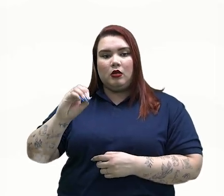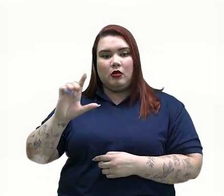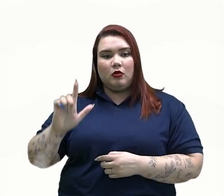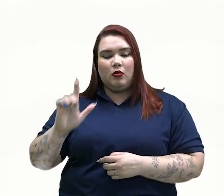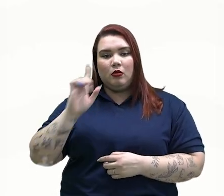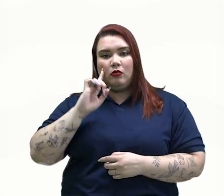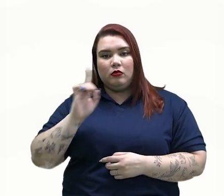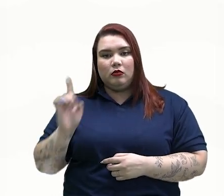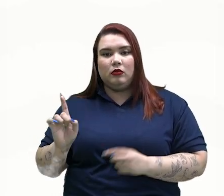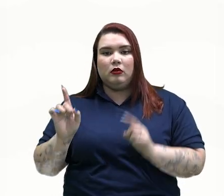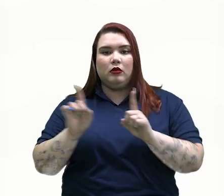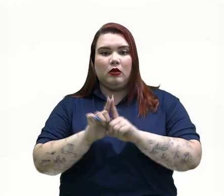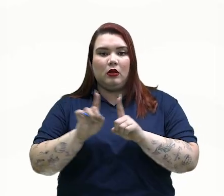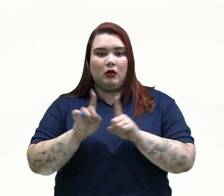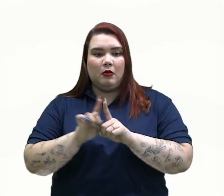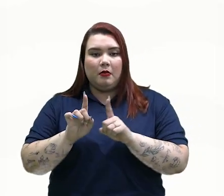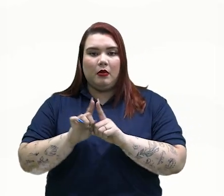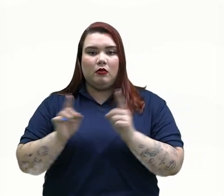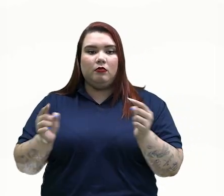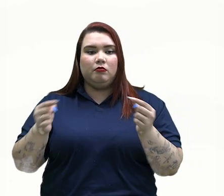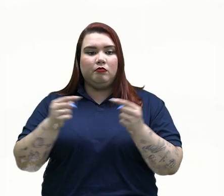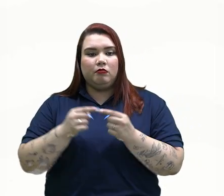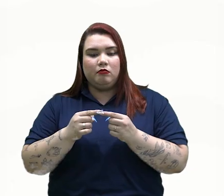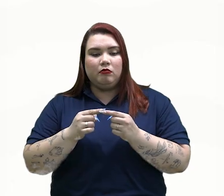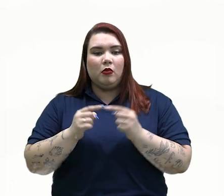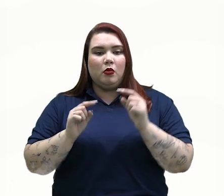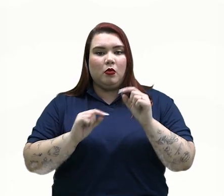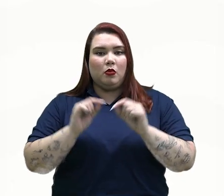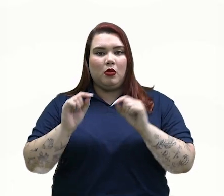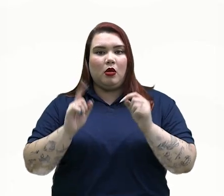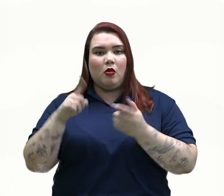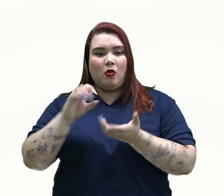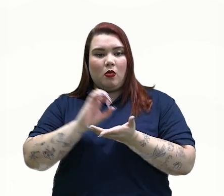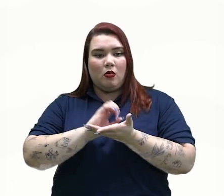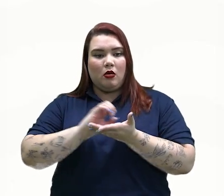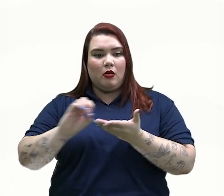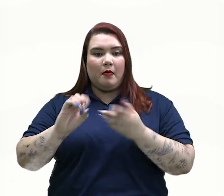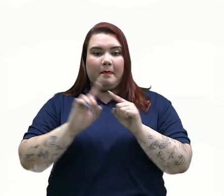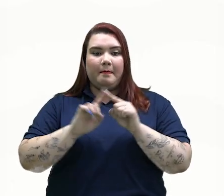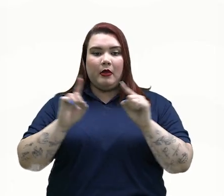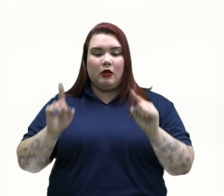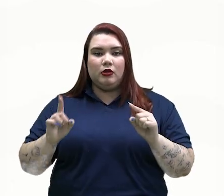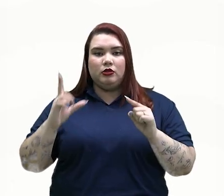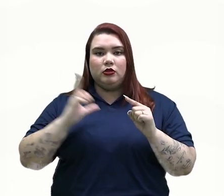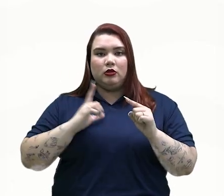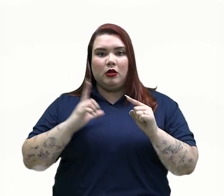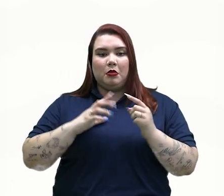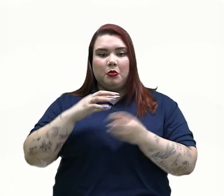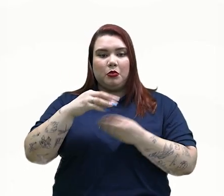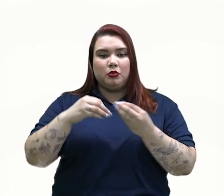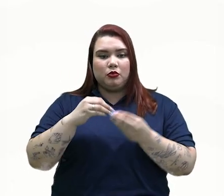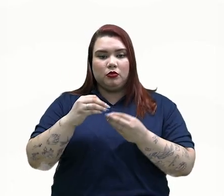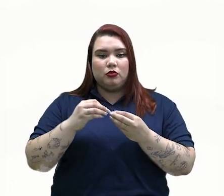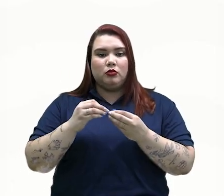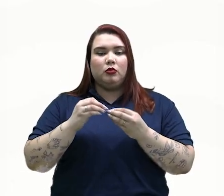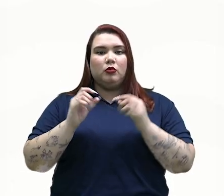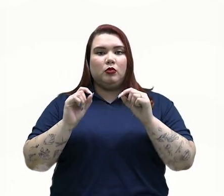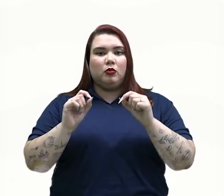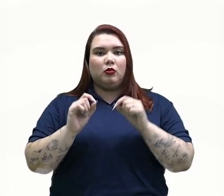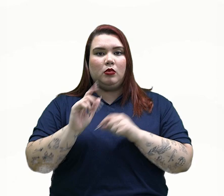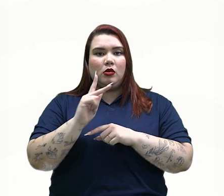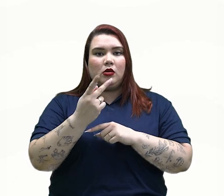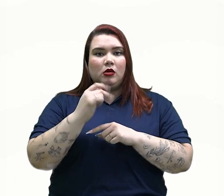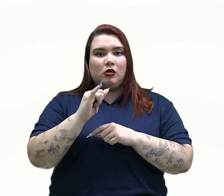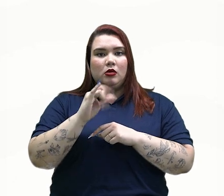etanol também é um composto orgânico, só que no caso aqui ele já tem a presença, né, da hidroxila na